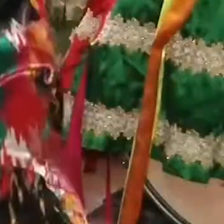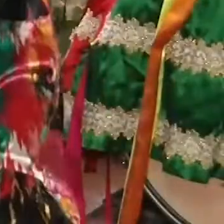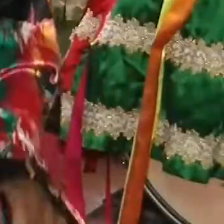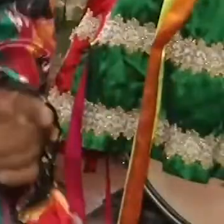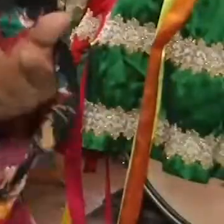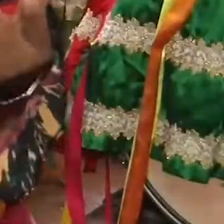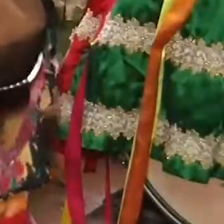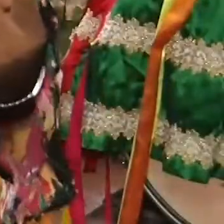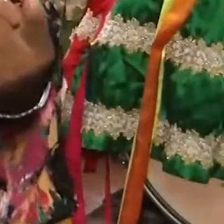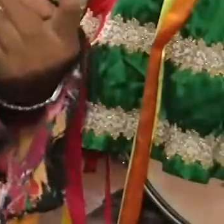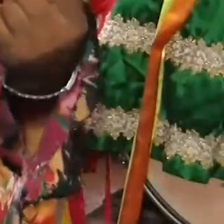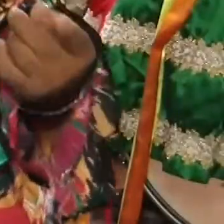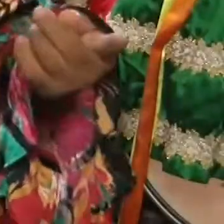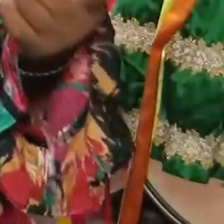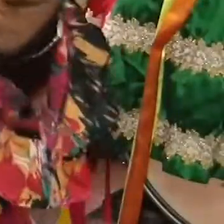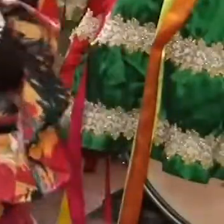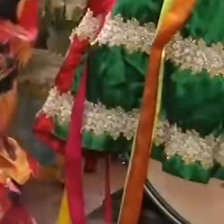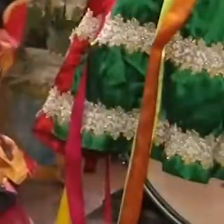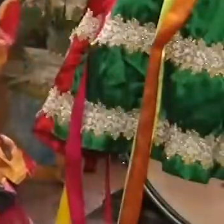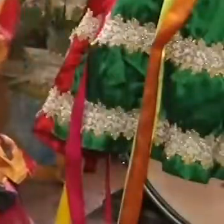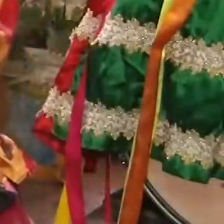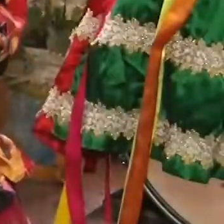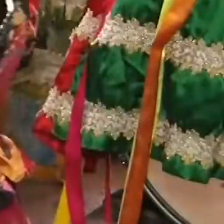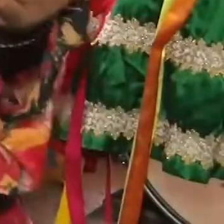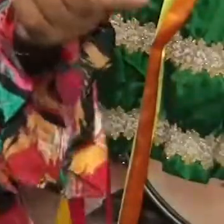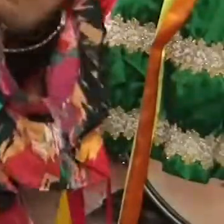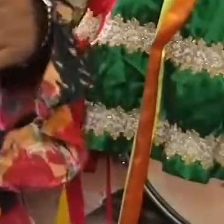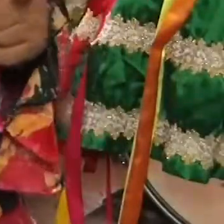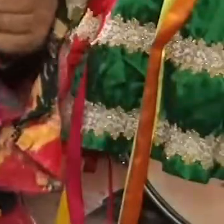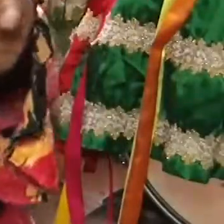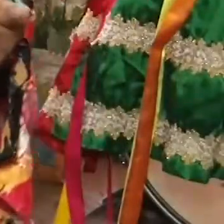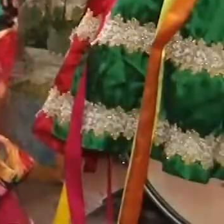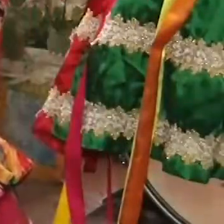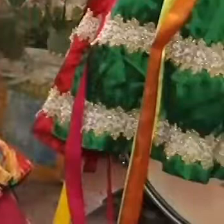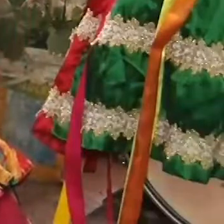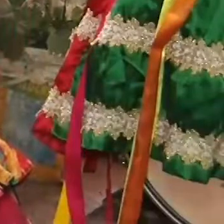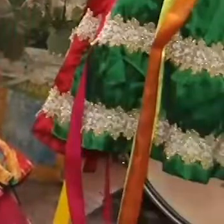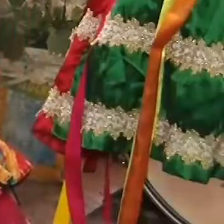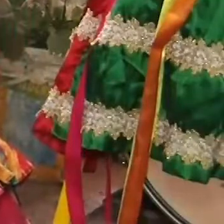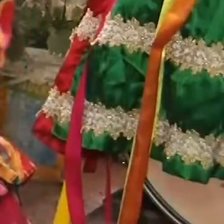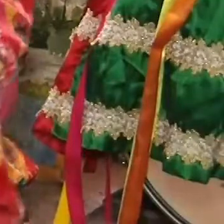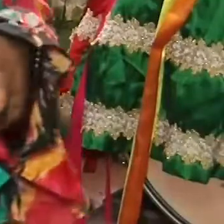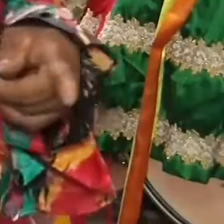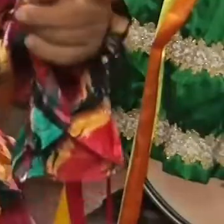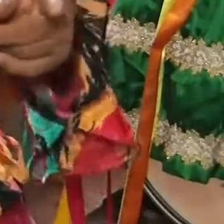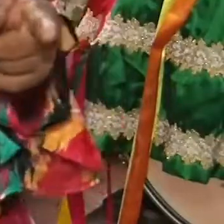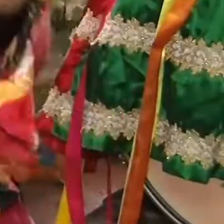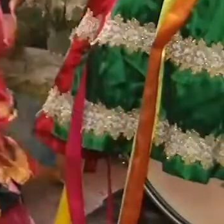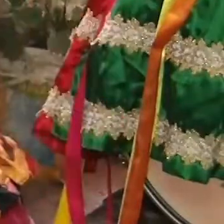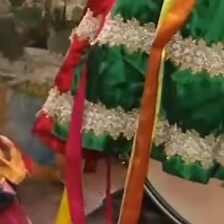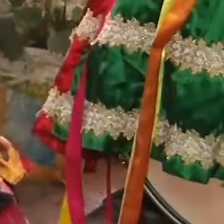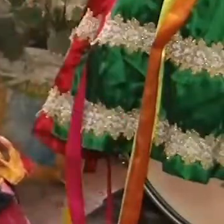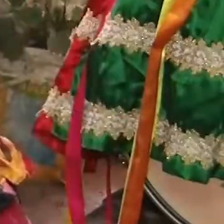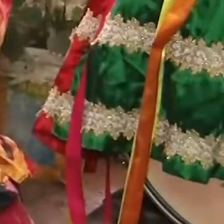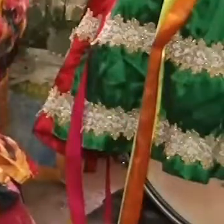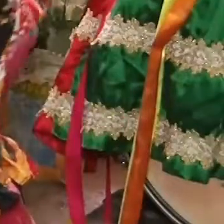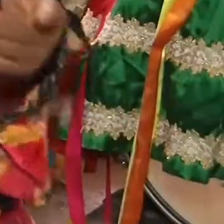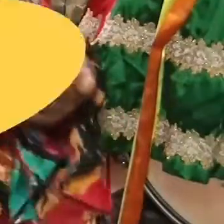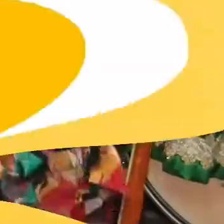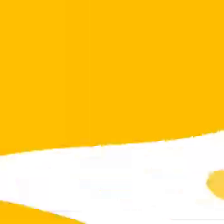alegria. Deus é do balito, homem vai casar. Deus é do balito, homem quer casar. Acabou a amizade que eu